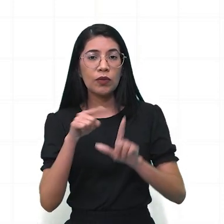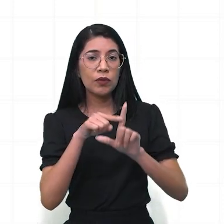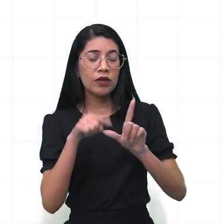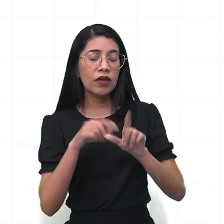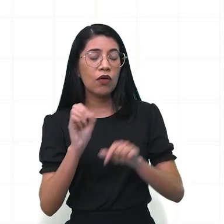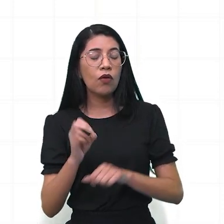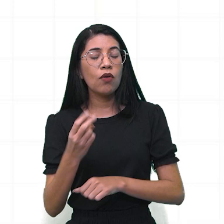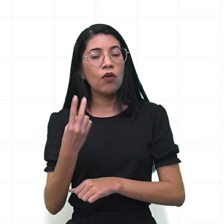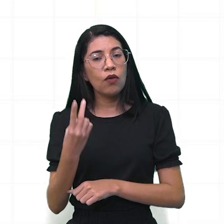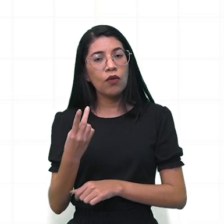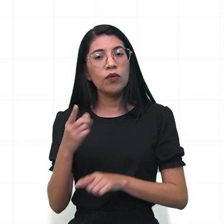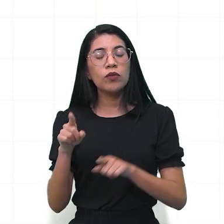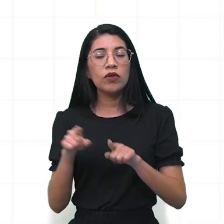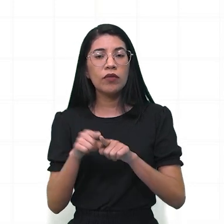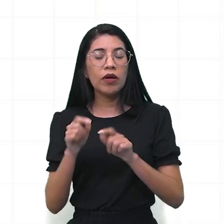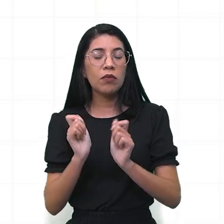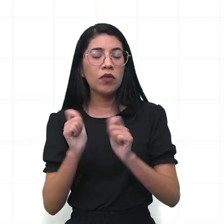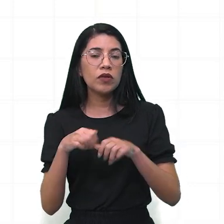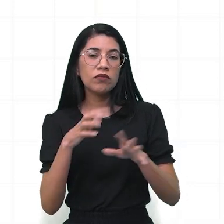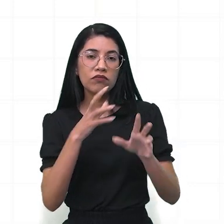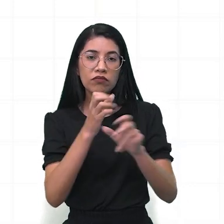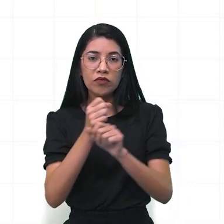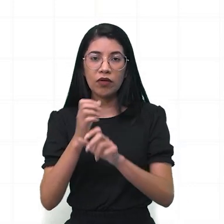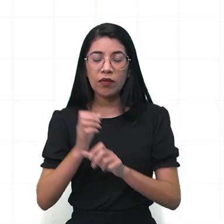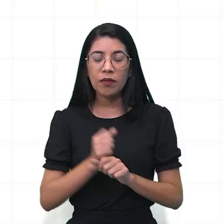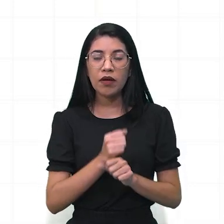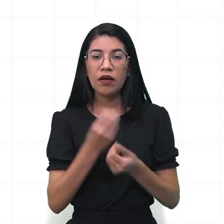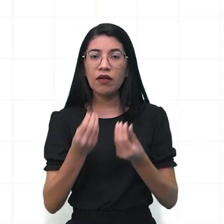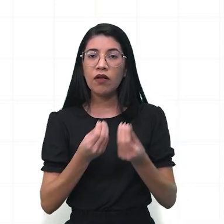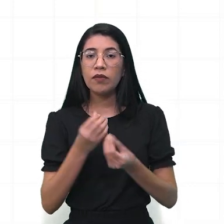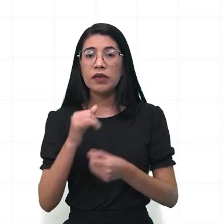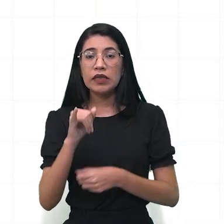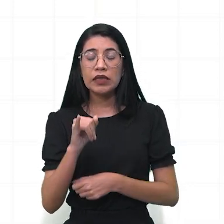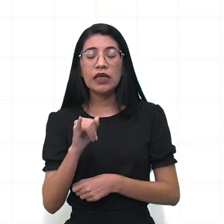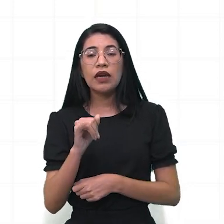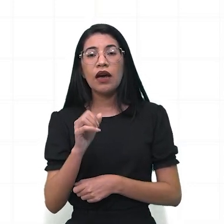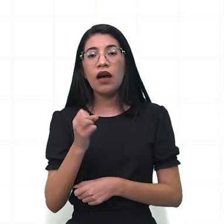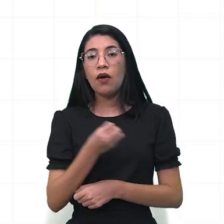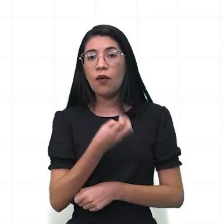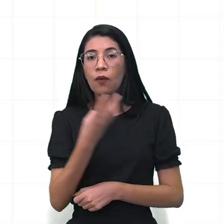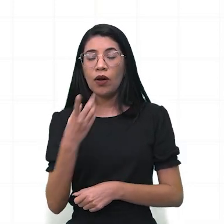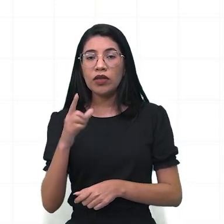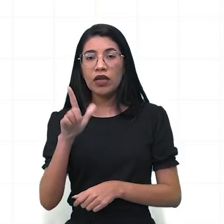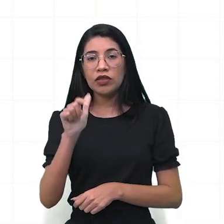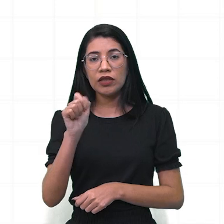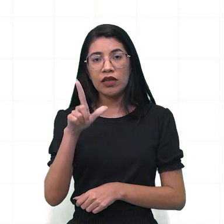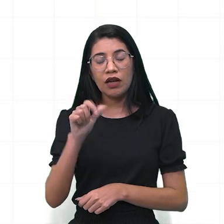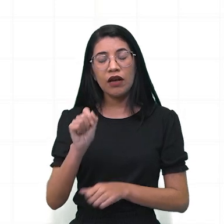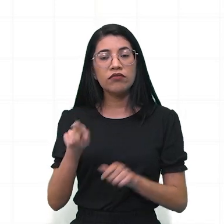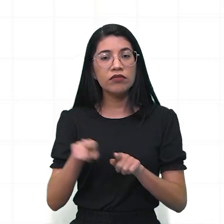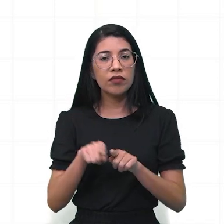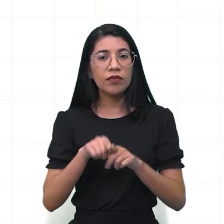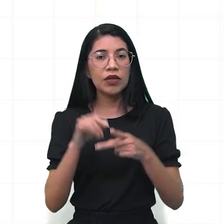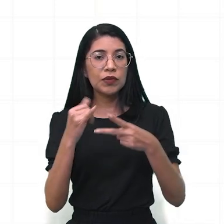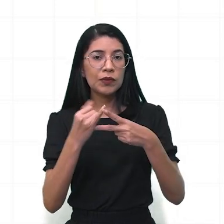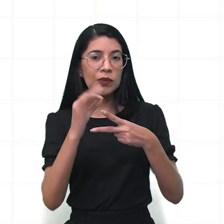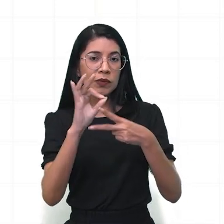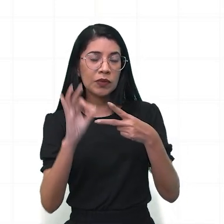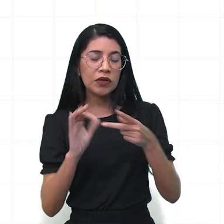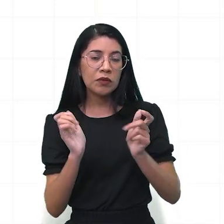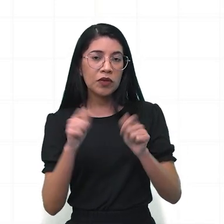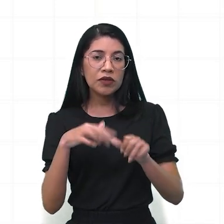podemos determinar a soma conhecendo o número de lados desse polígono,